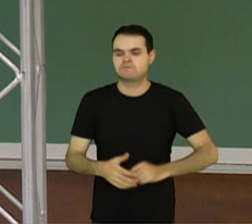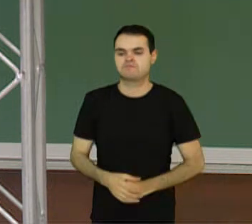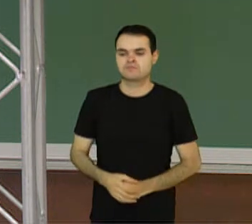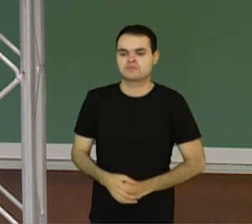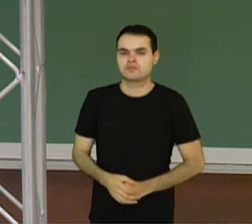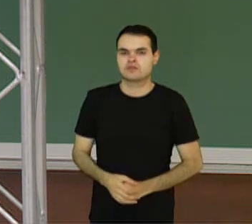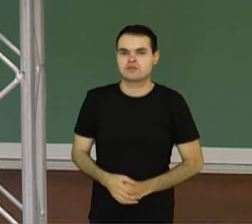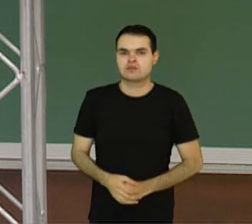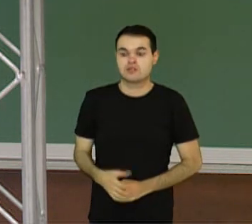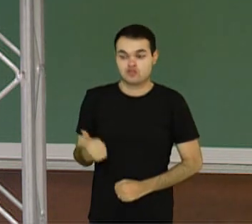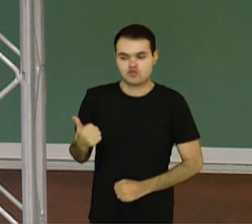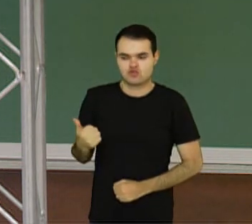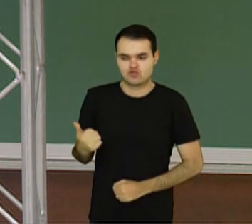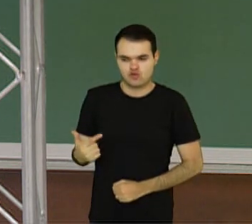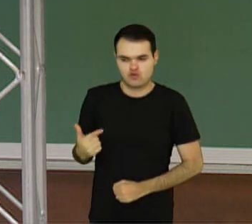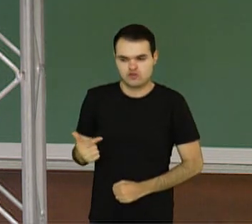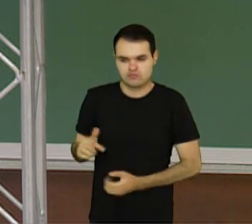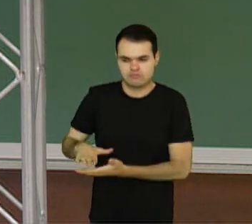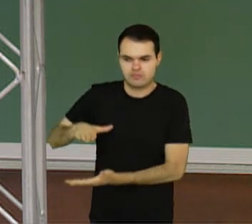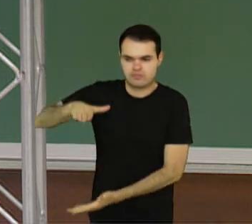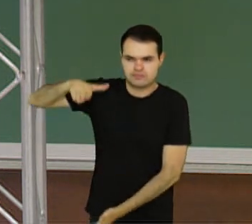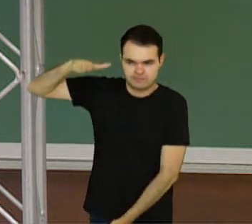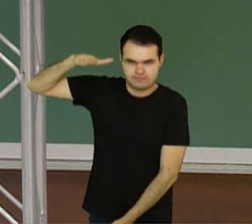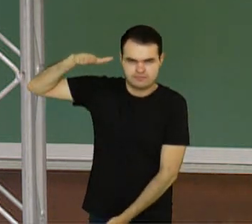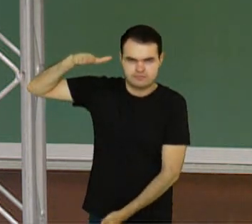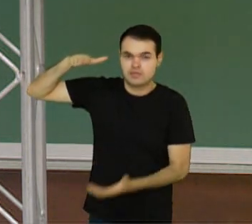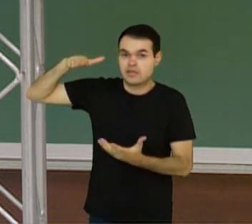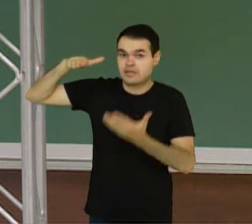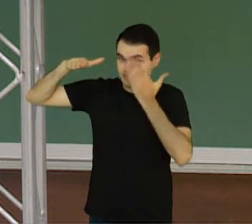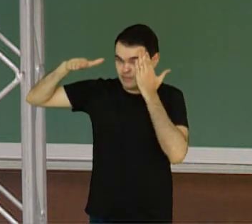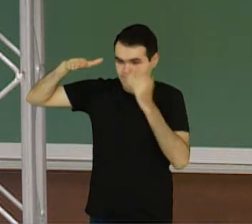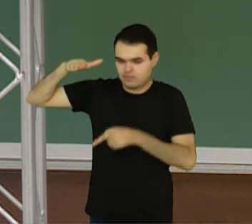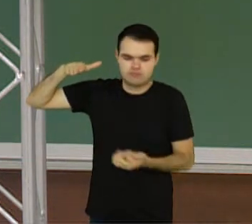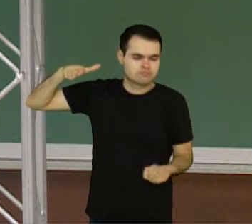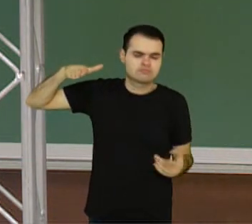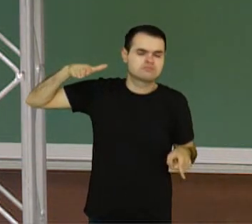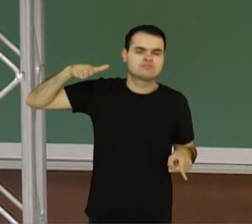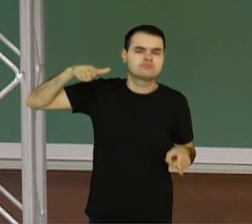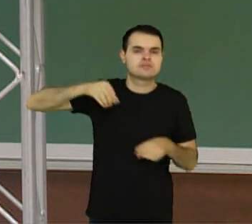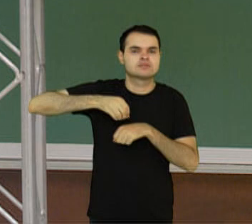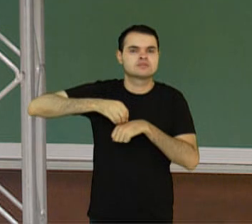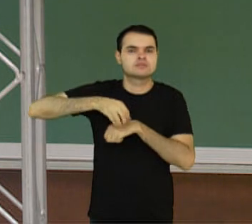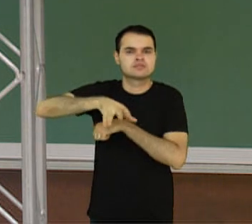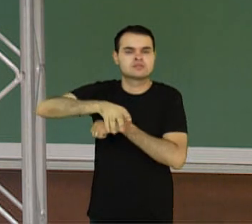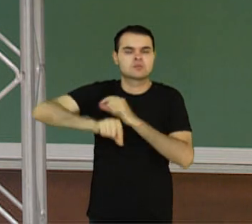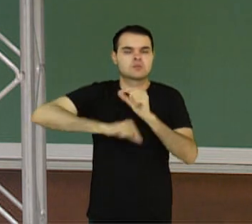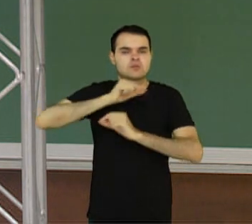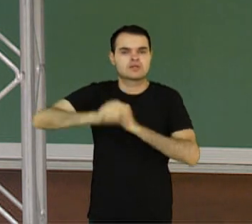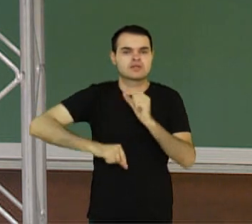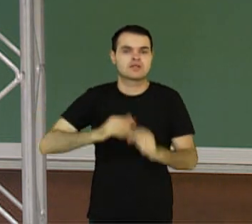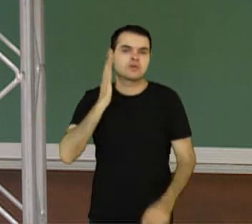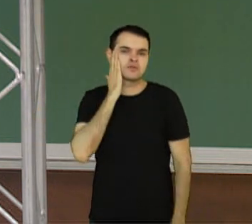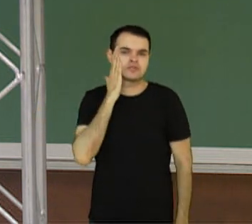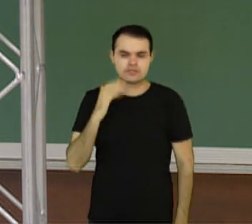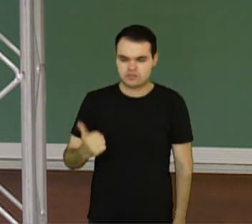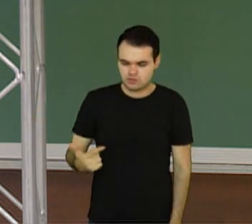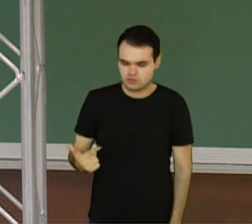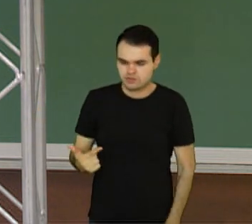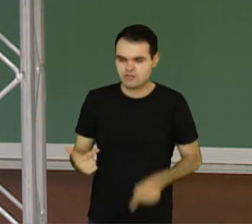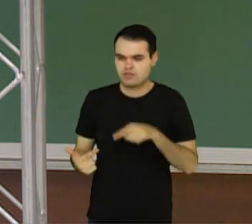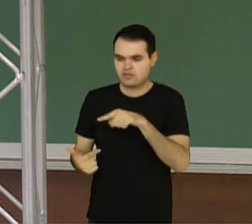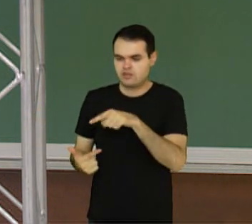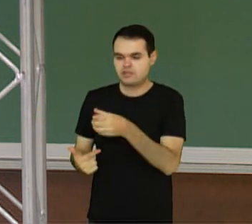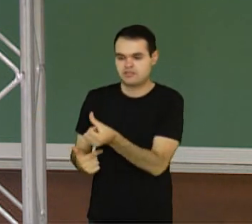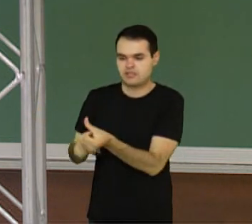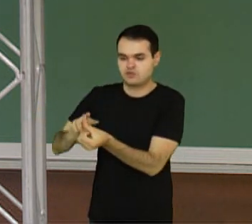12 bermudas é o que nós queremos saber. Só que tem uma dica, né? Eu sei que 12 é o dobro